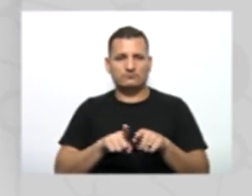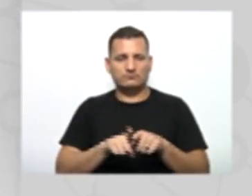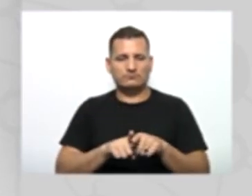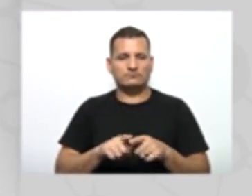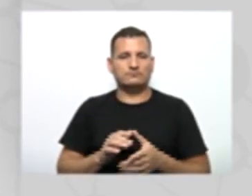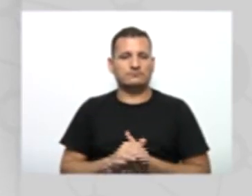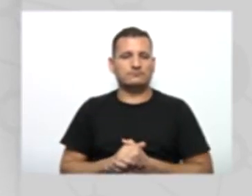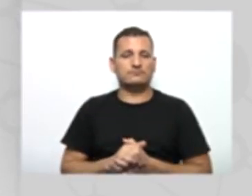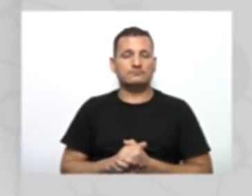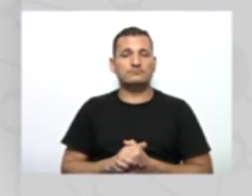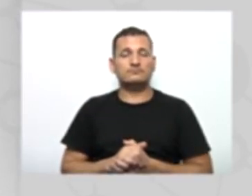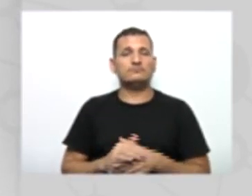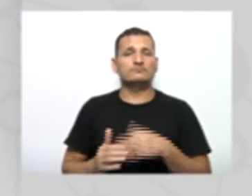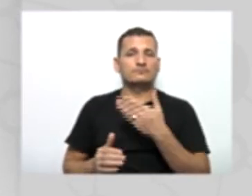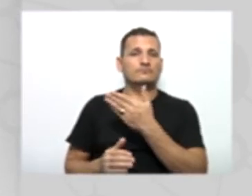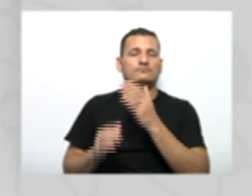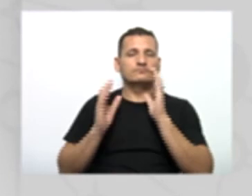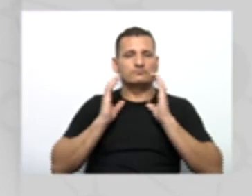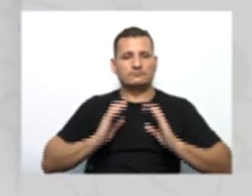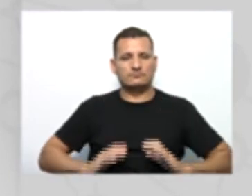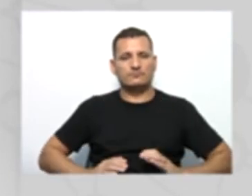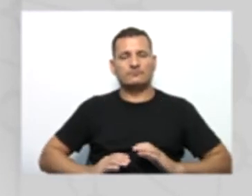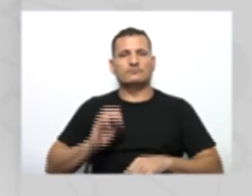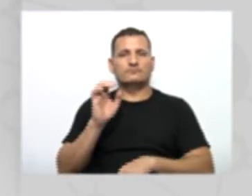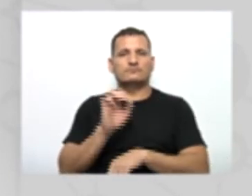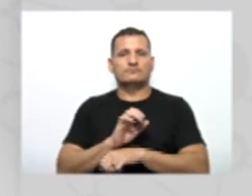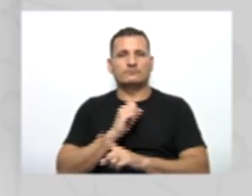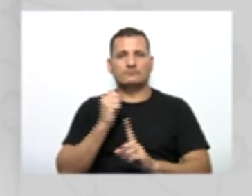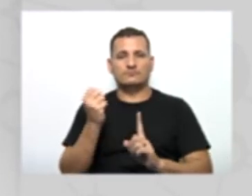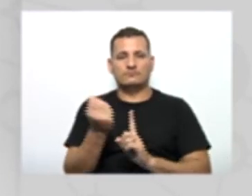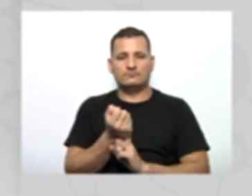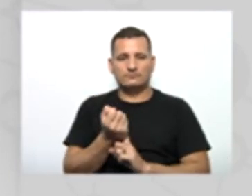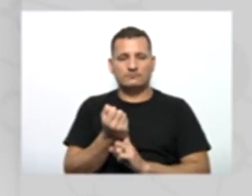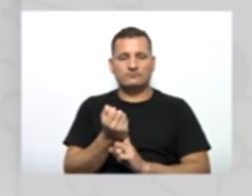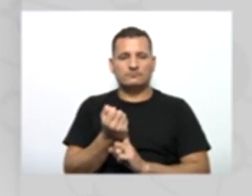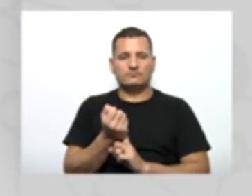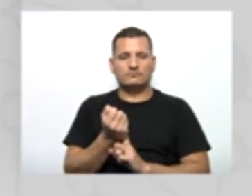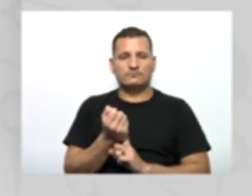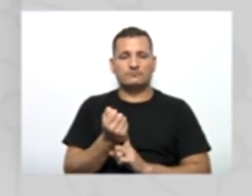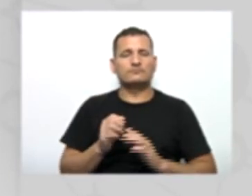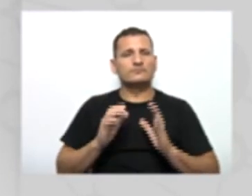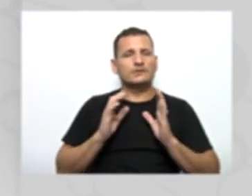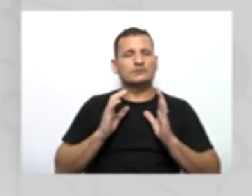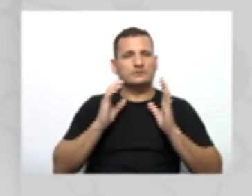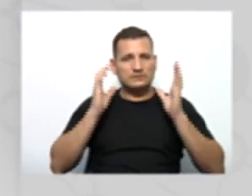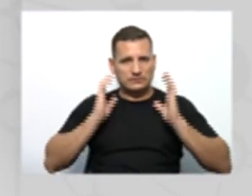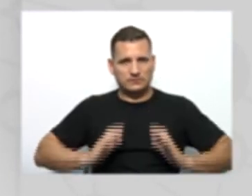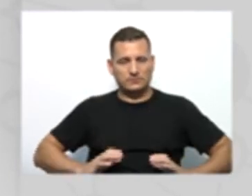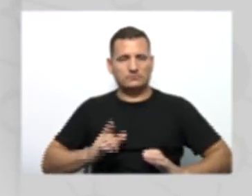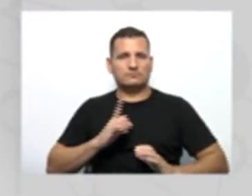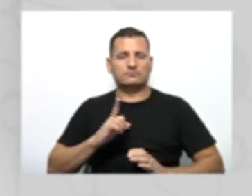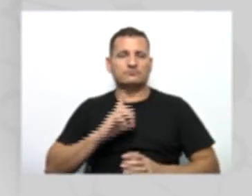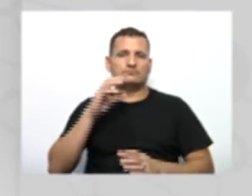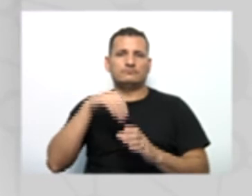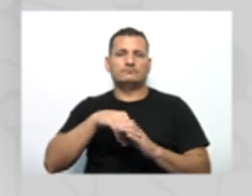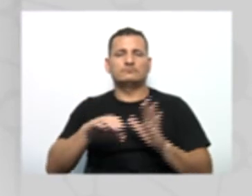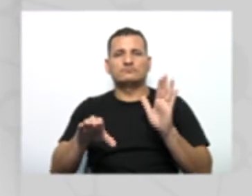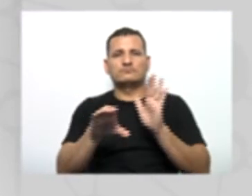de soberania, né? O conceito de soberania ela é atribuída à nação, quer ao povo, tem o seu